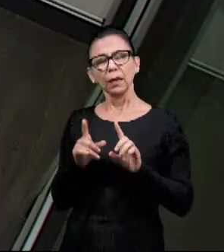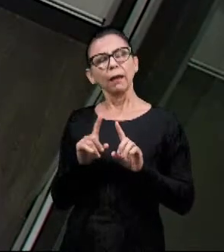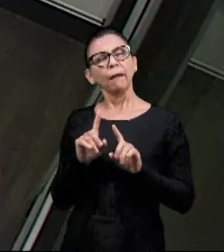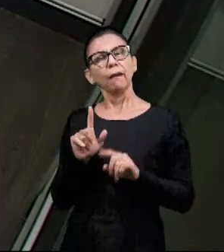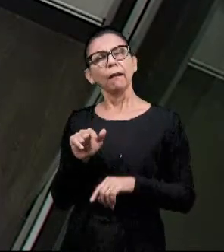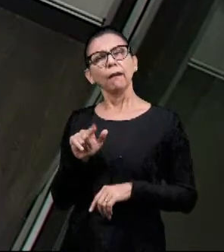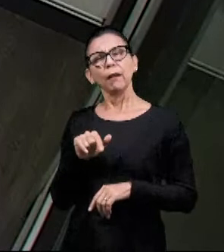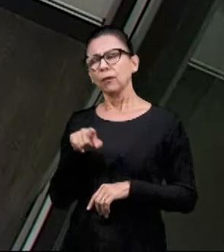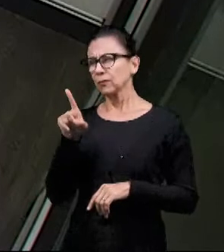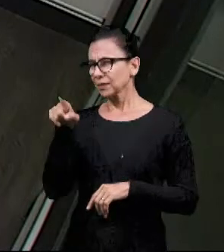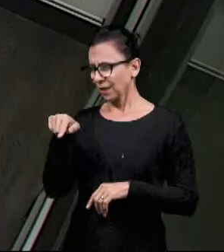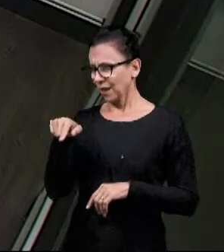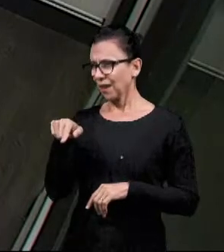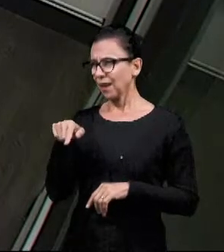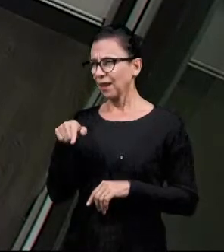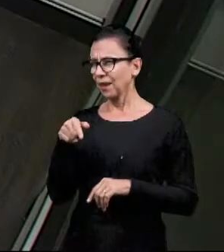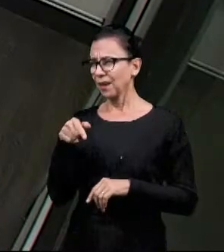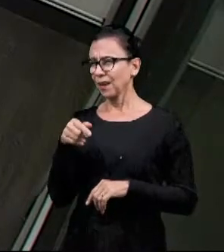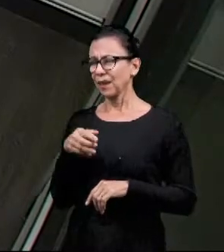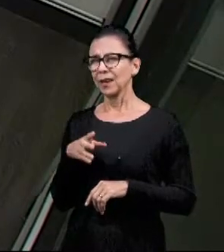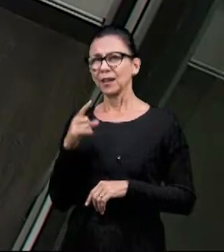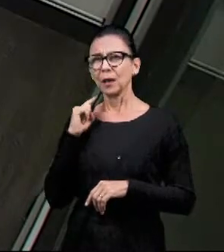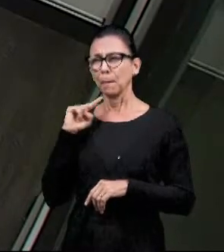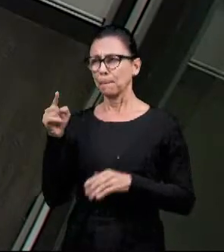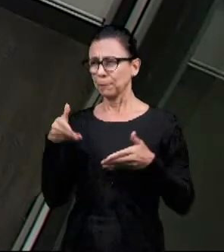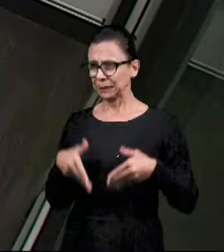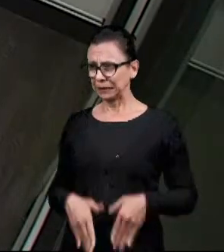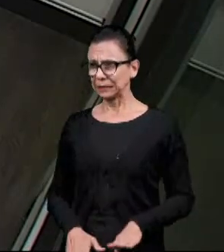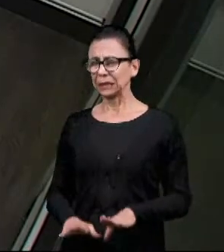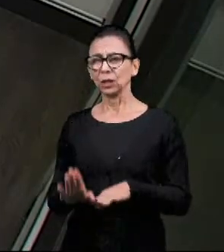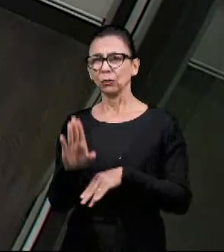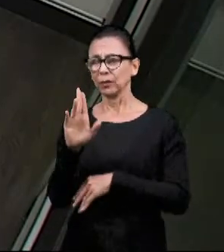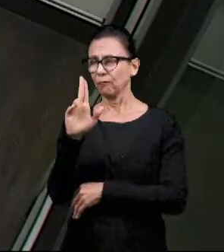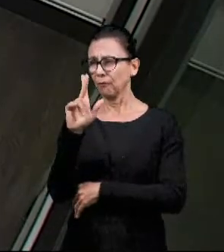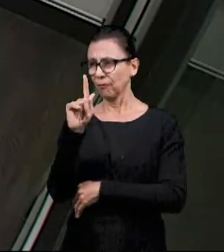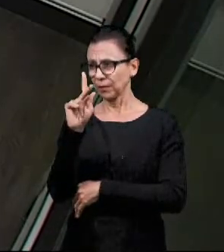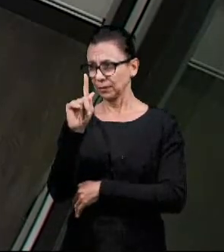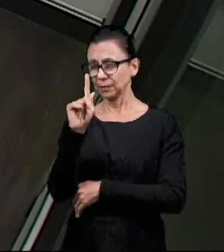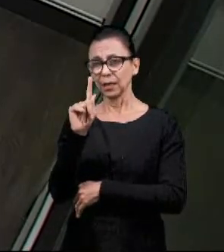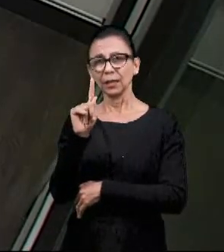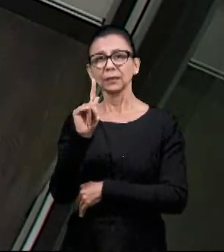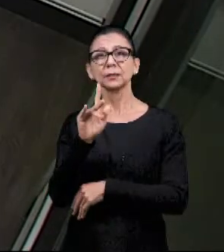você é mineiro de Governador Valadares. Aliás, eu